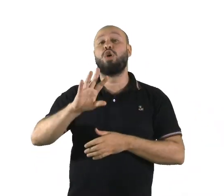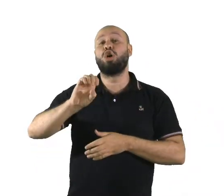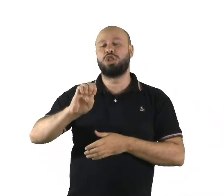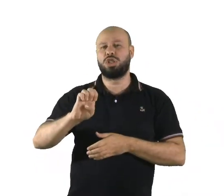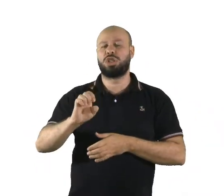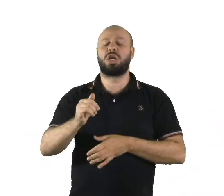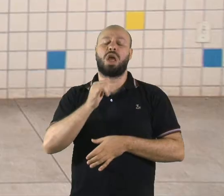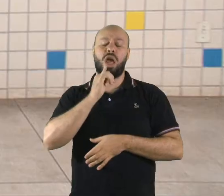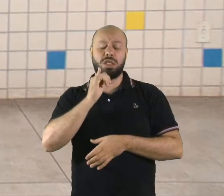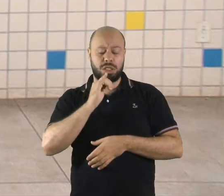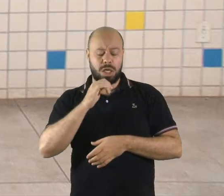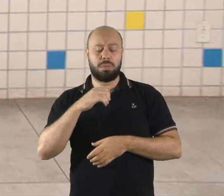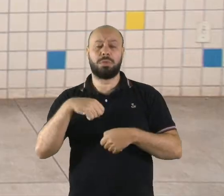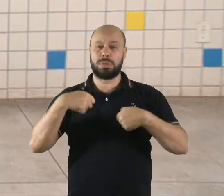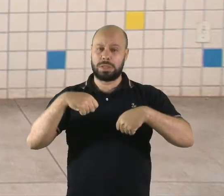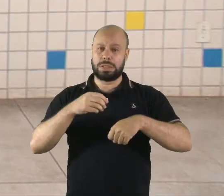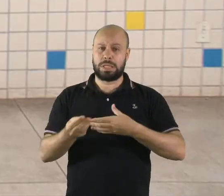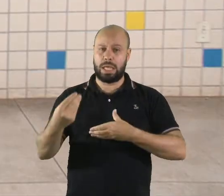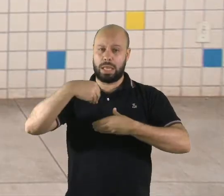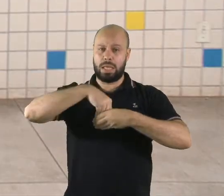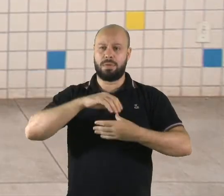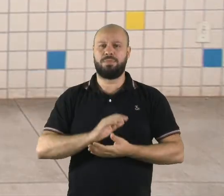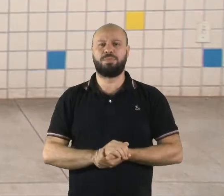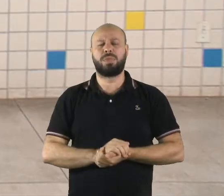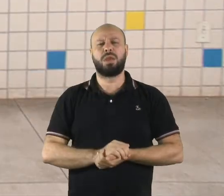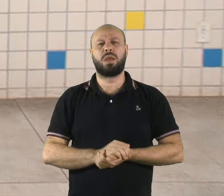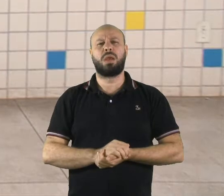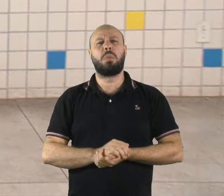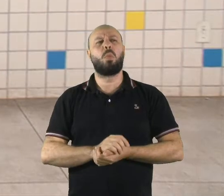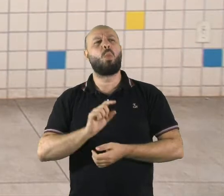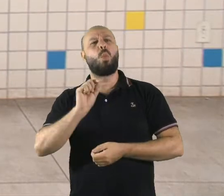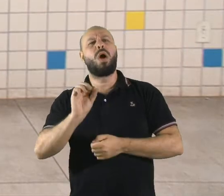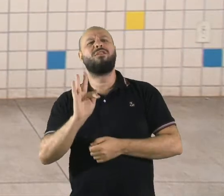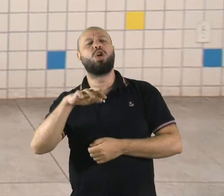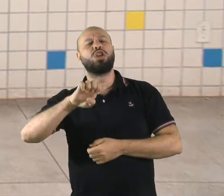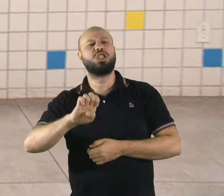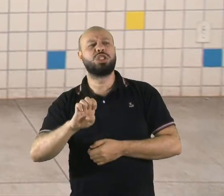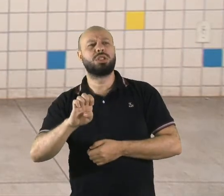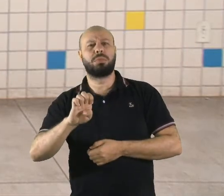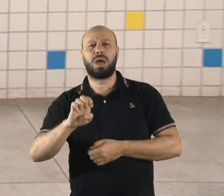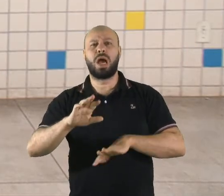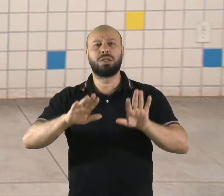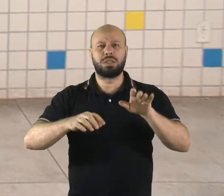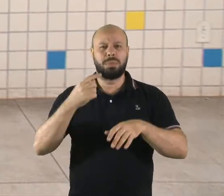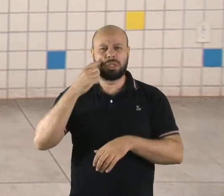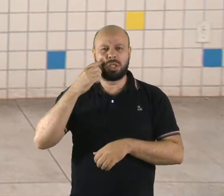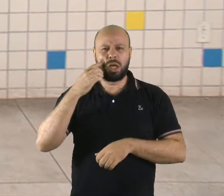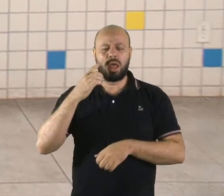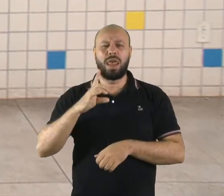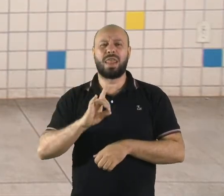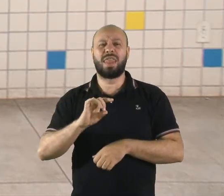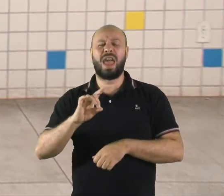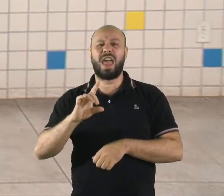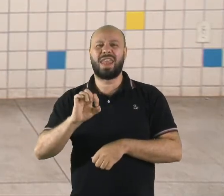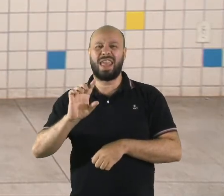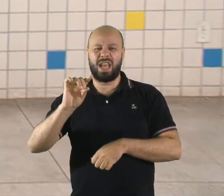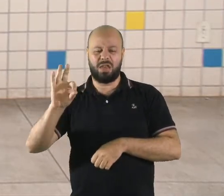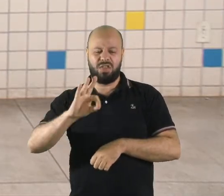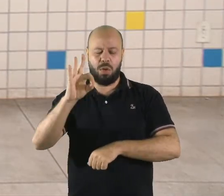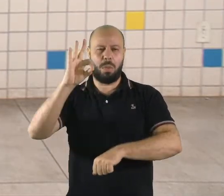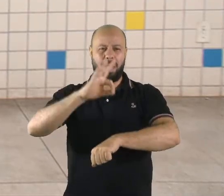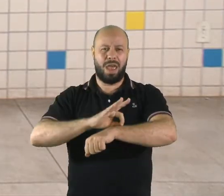são essas fontes? Quando você está pesquisando, por exemplo, sobre a dengue, você pode